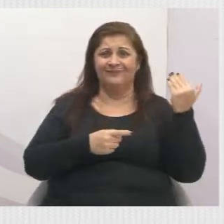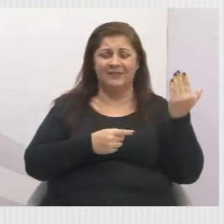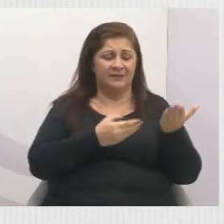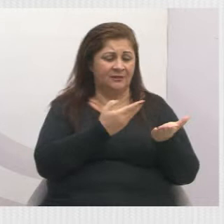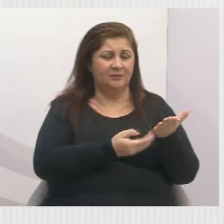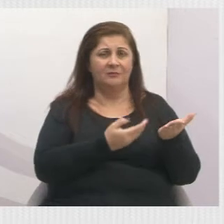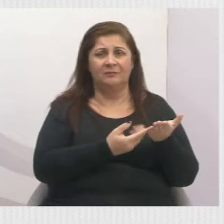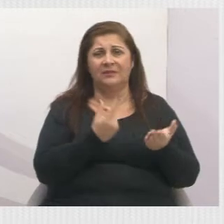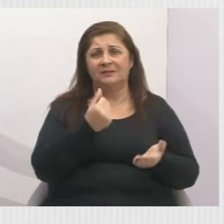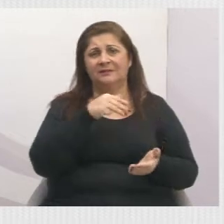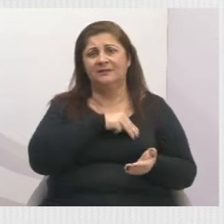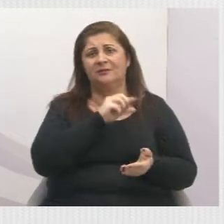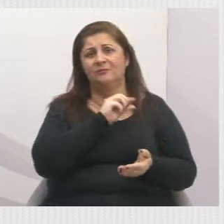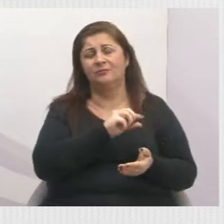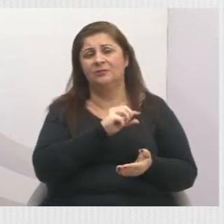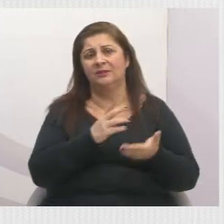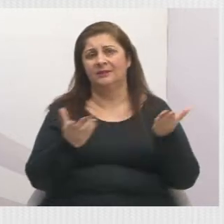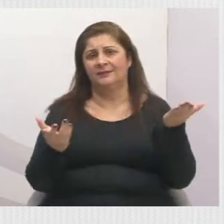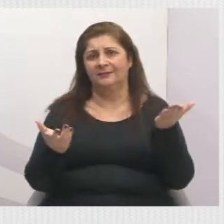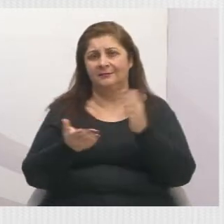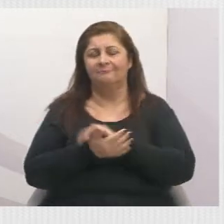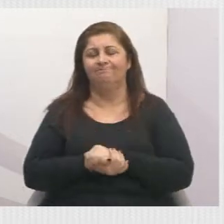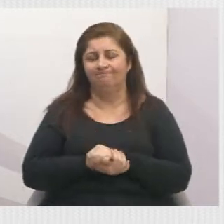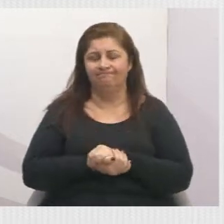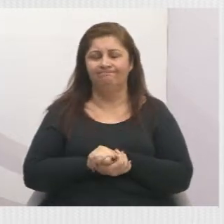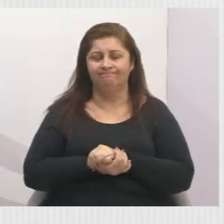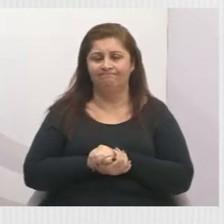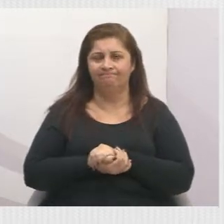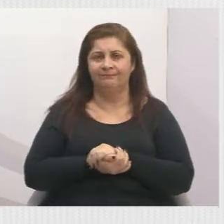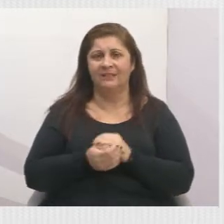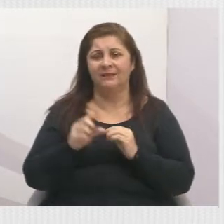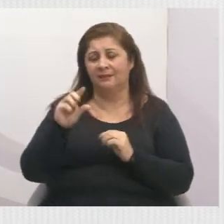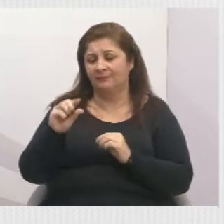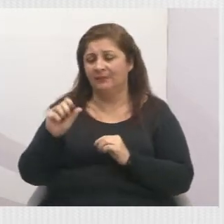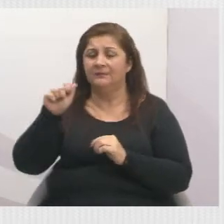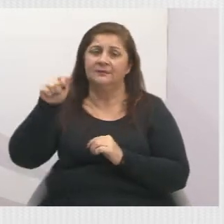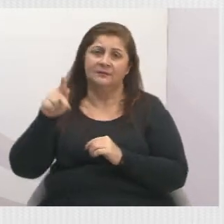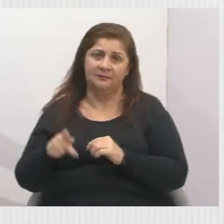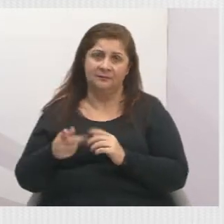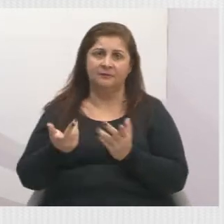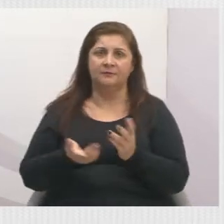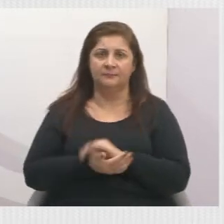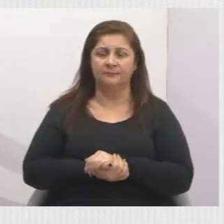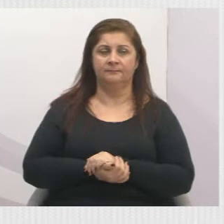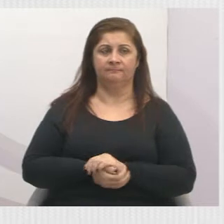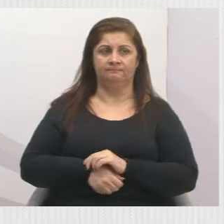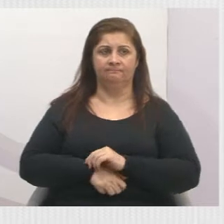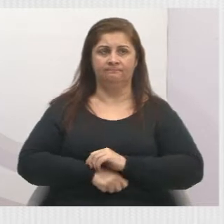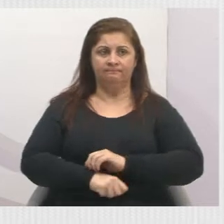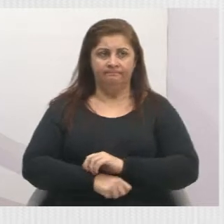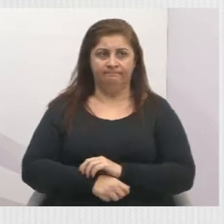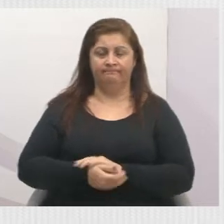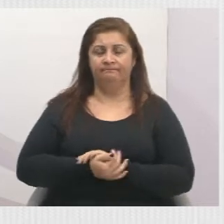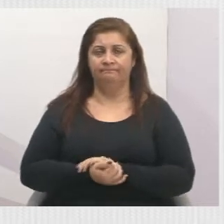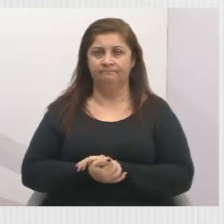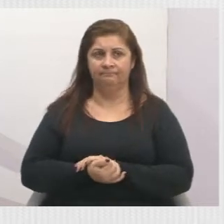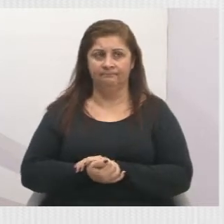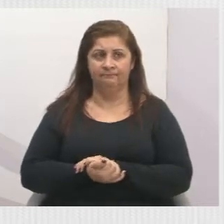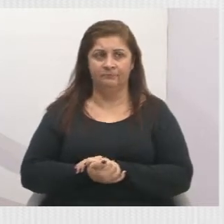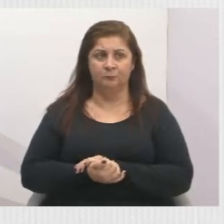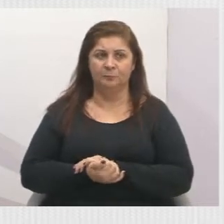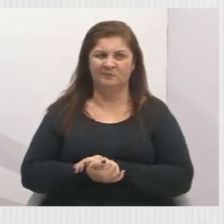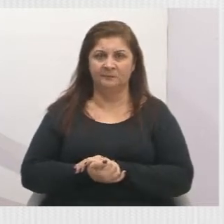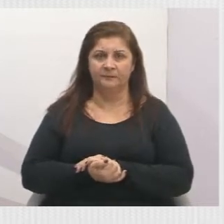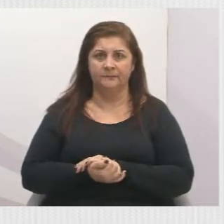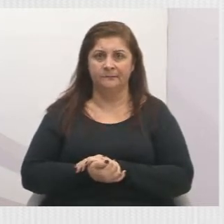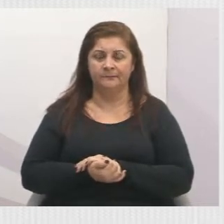1994, pode pegar um tempo que ele contribuiu com muito pouco e, portanto, reduzir drasticamente a sua aposentadoria.